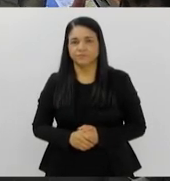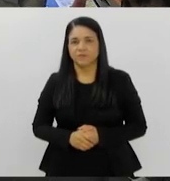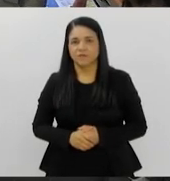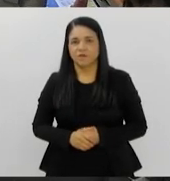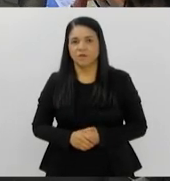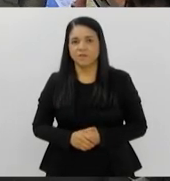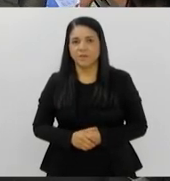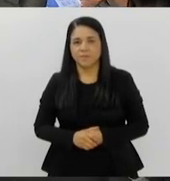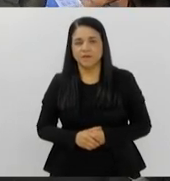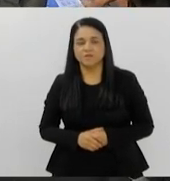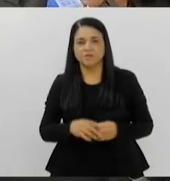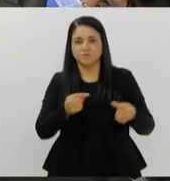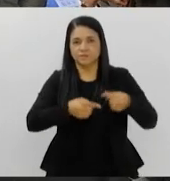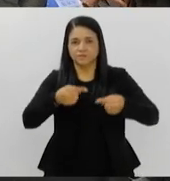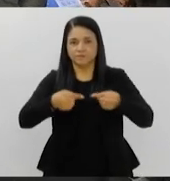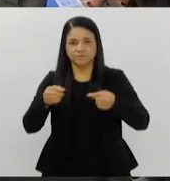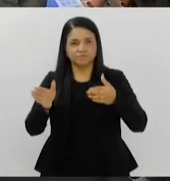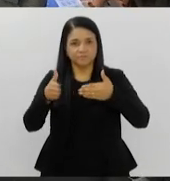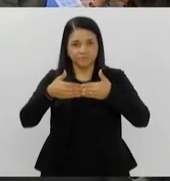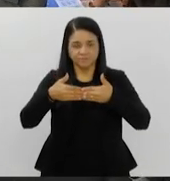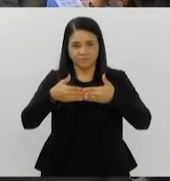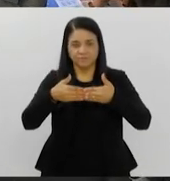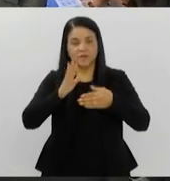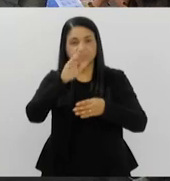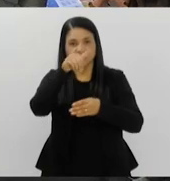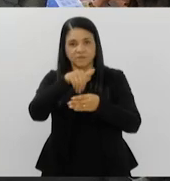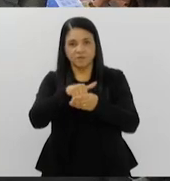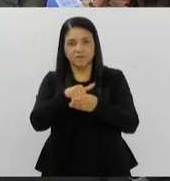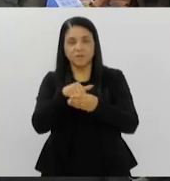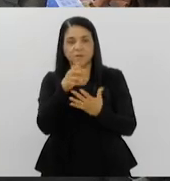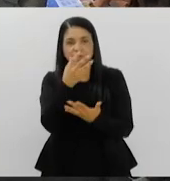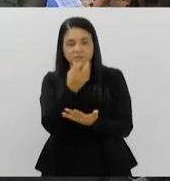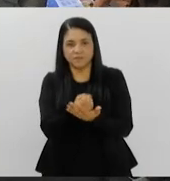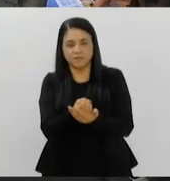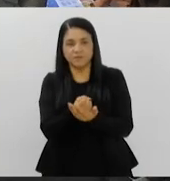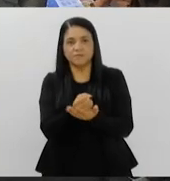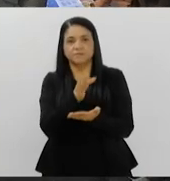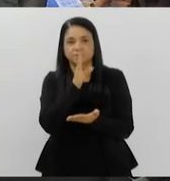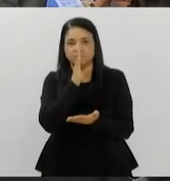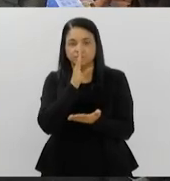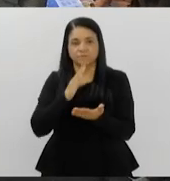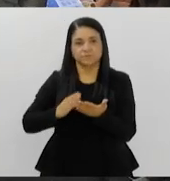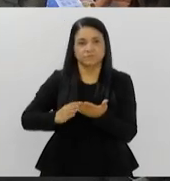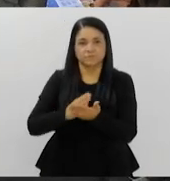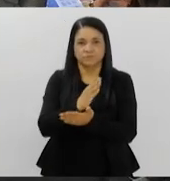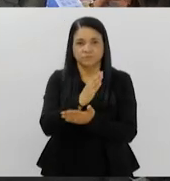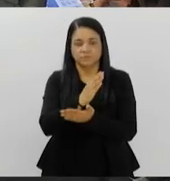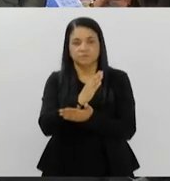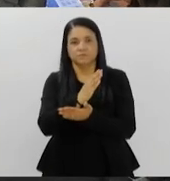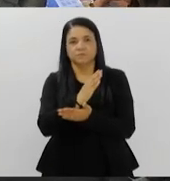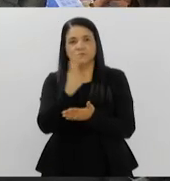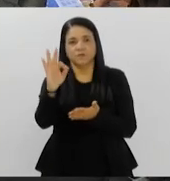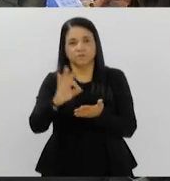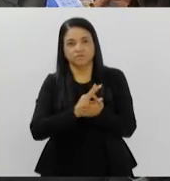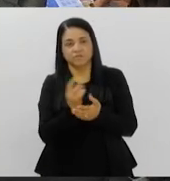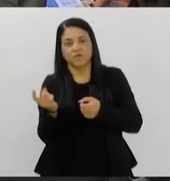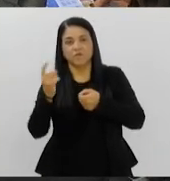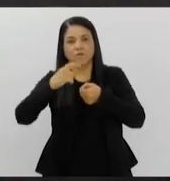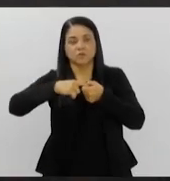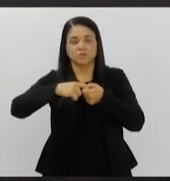Não havendo mais quem queira discutir, encerrada a discussão e votação. Os senhores que aprovam permaneçam como estão, aprovados em primeira, retorno em